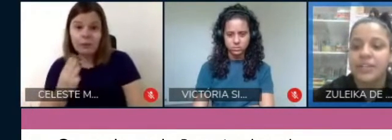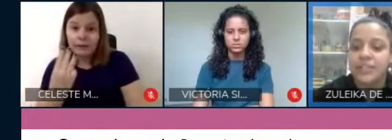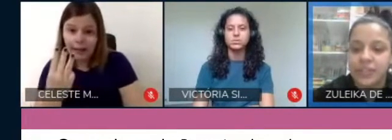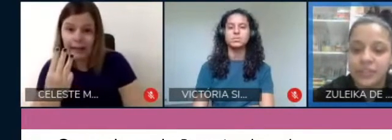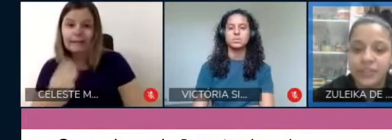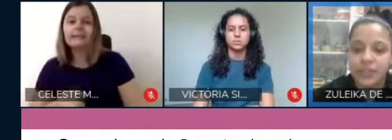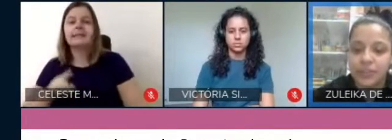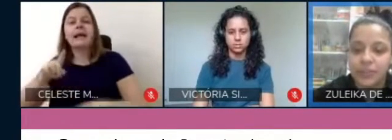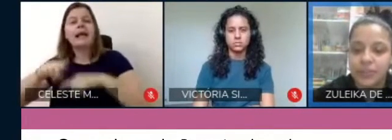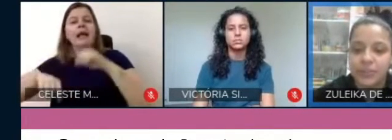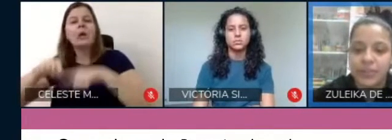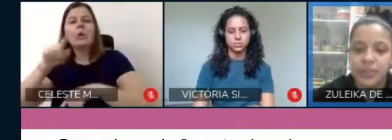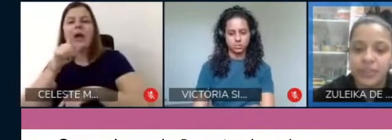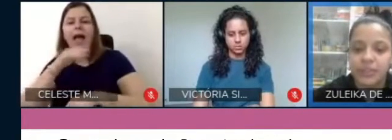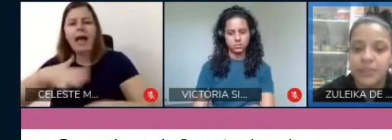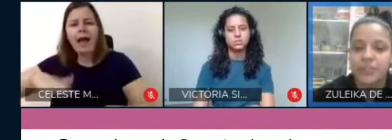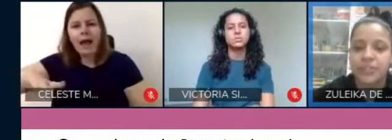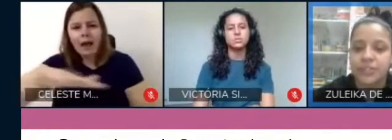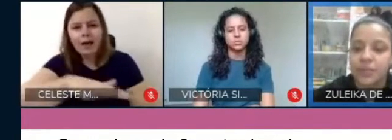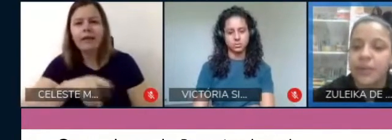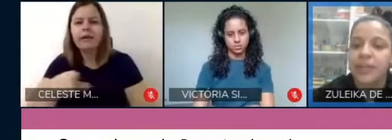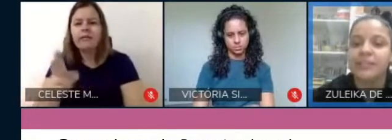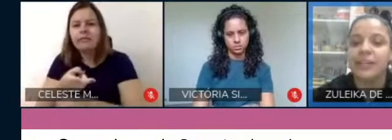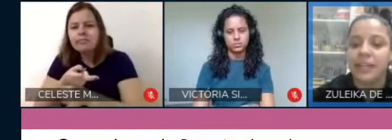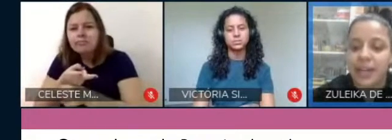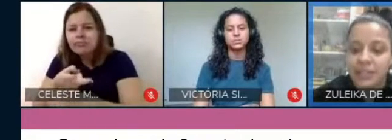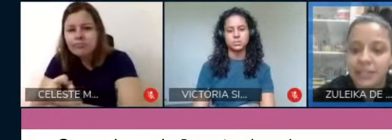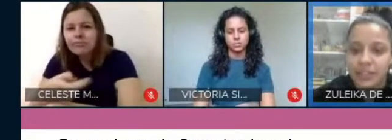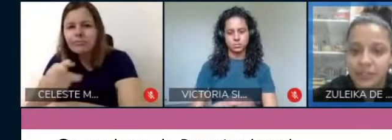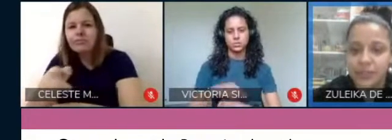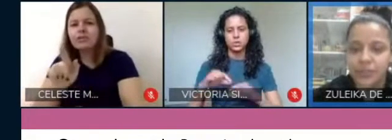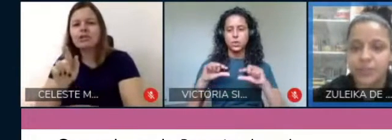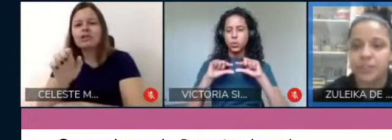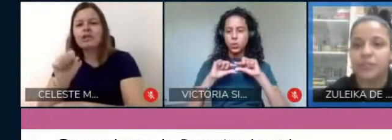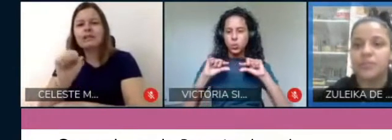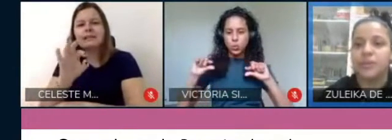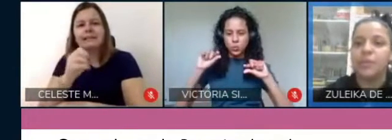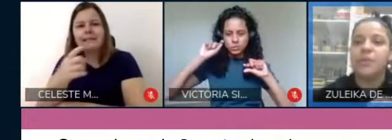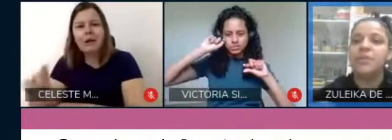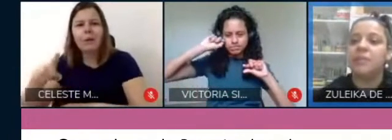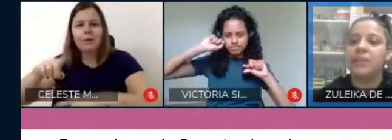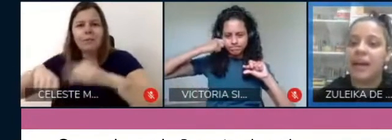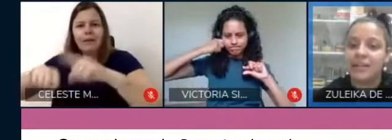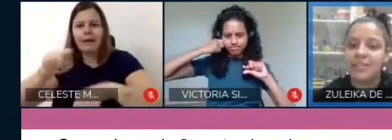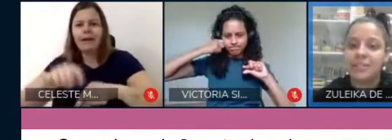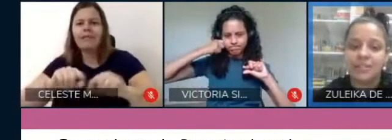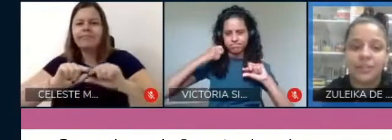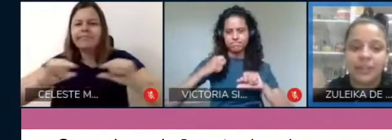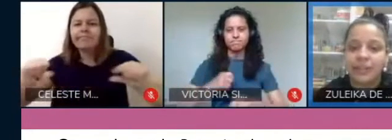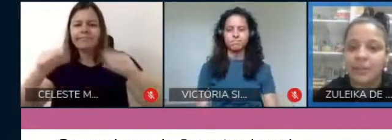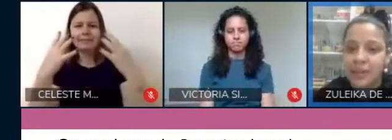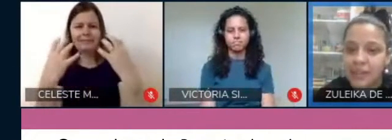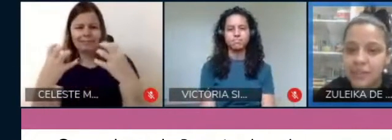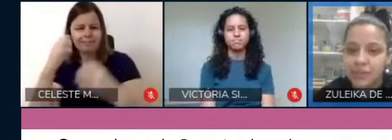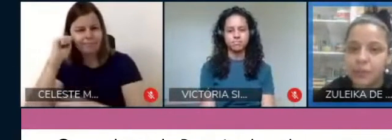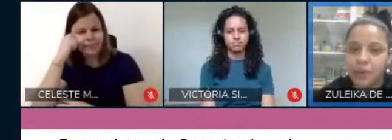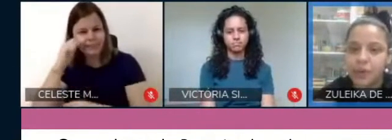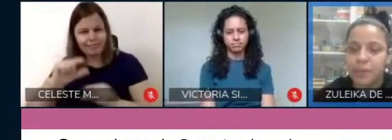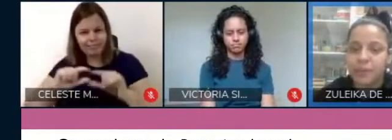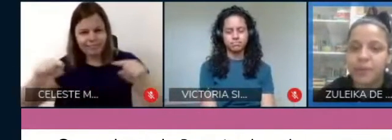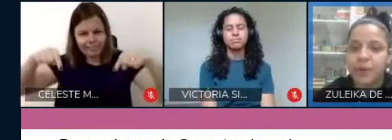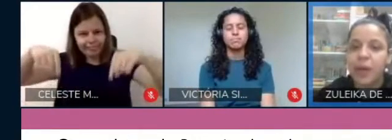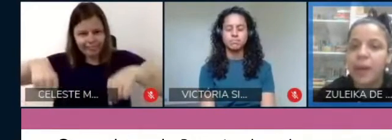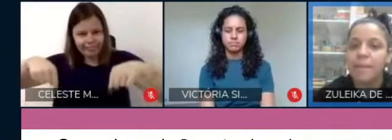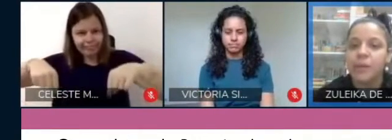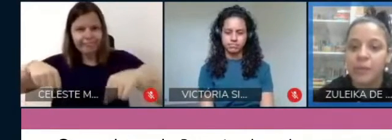recuperará gestão de recursos hídricos e gestão integrada de recursos hídricos. São proximidades que são determinadas